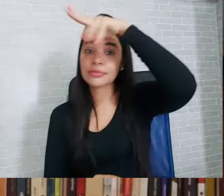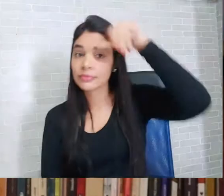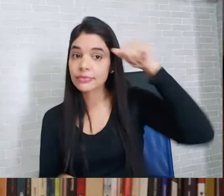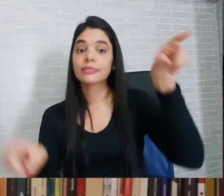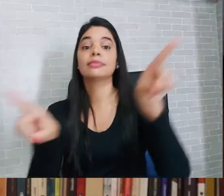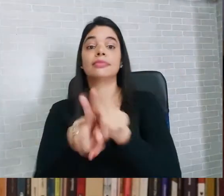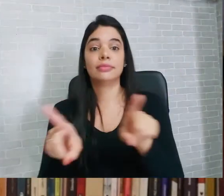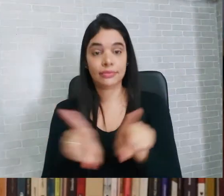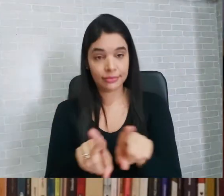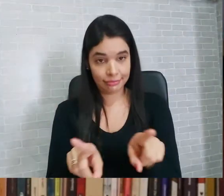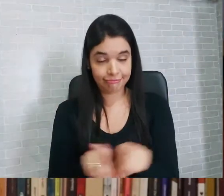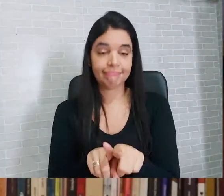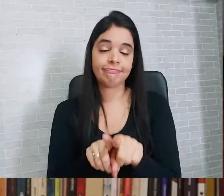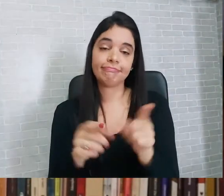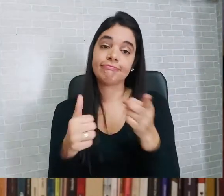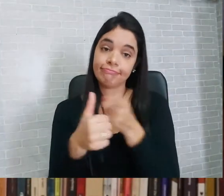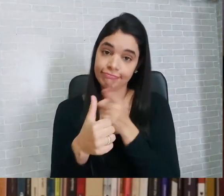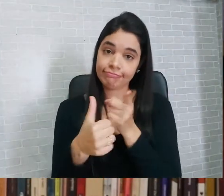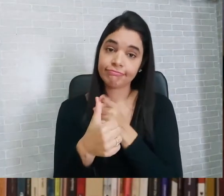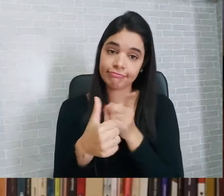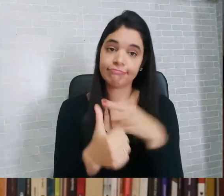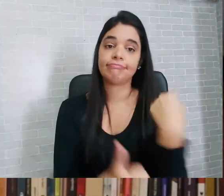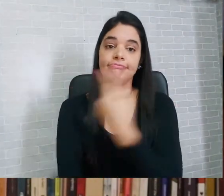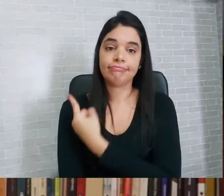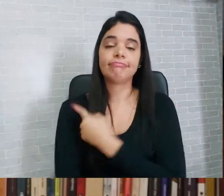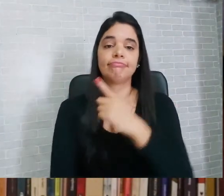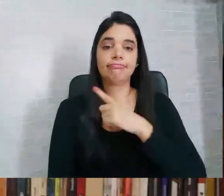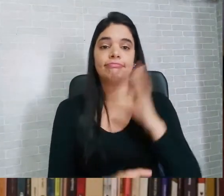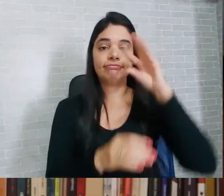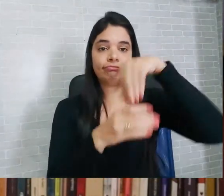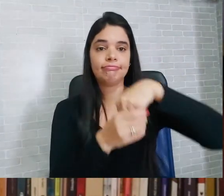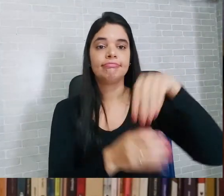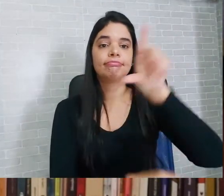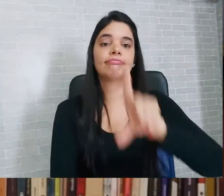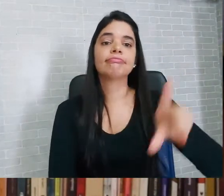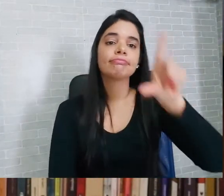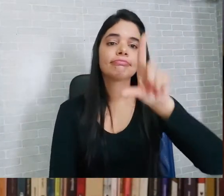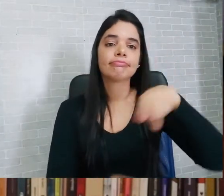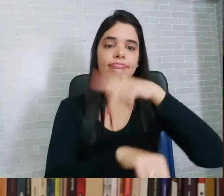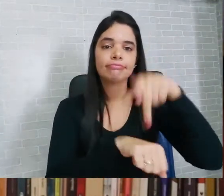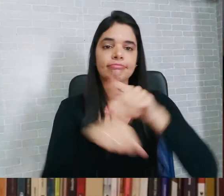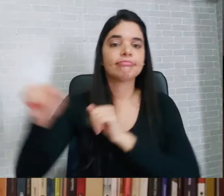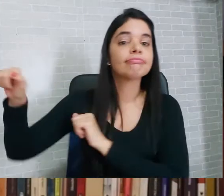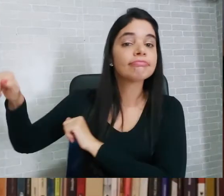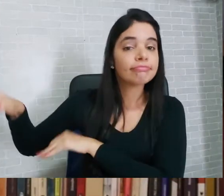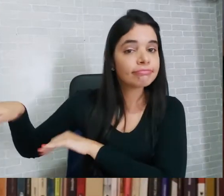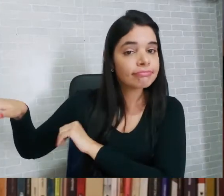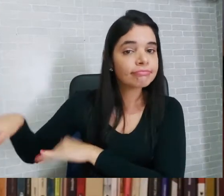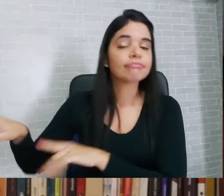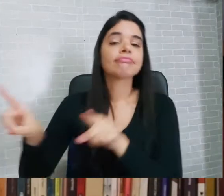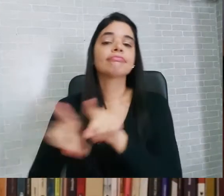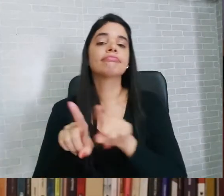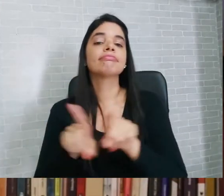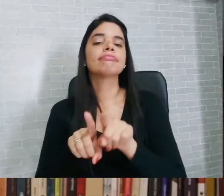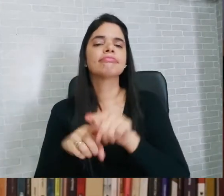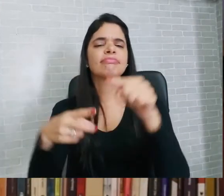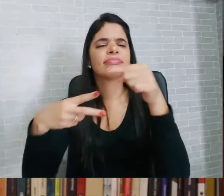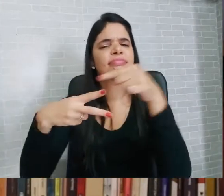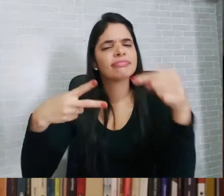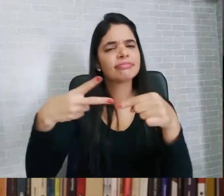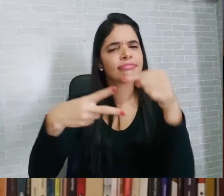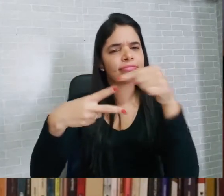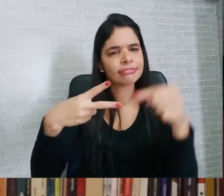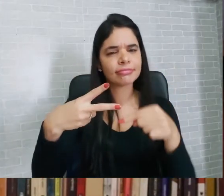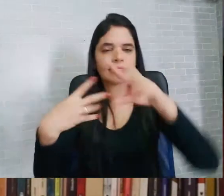né? Essa é a primeira constatação que nós vamos ter dentro da literatura da Guiana Francesa. E essas duas criolidades,